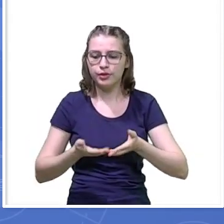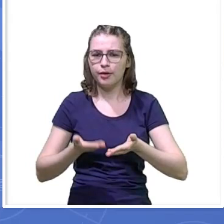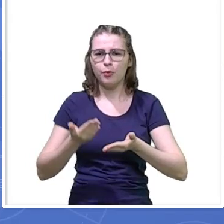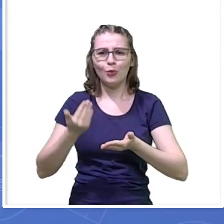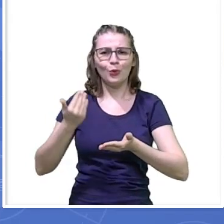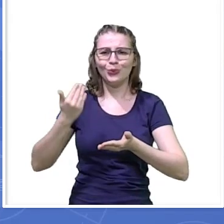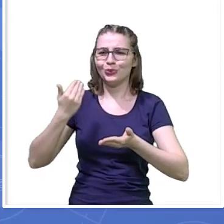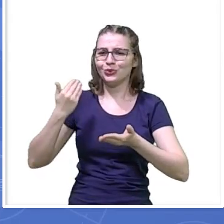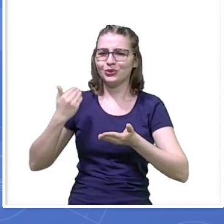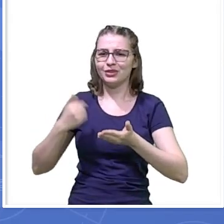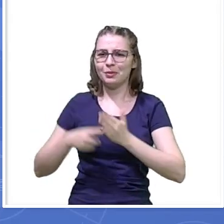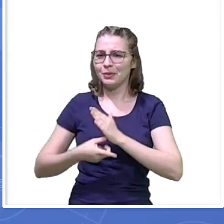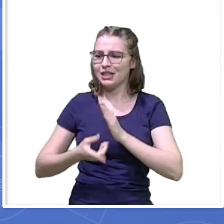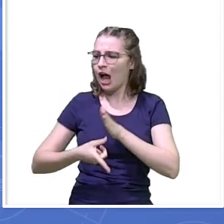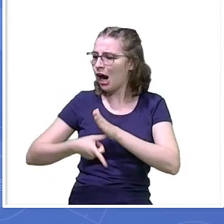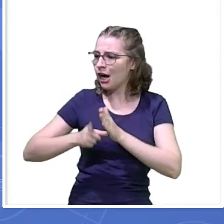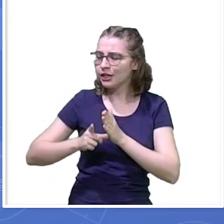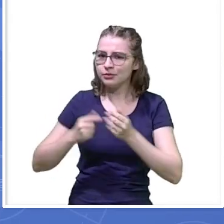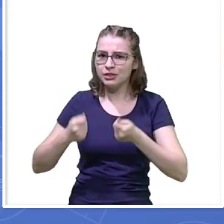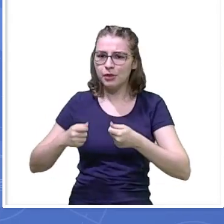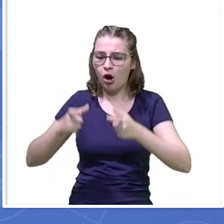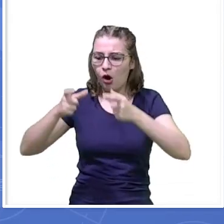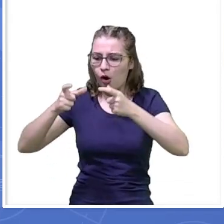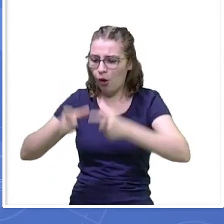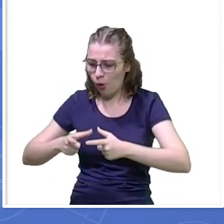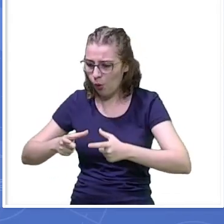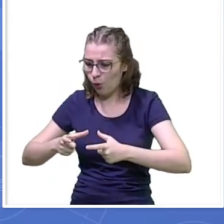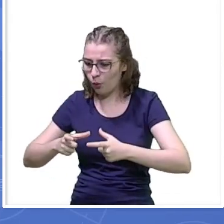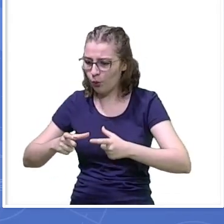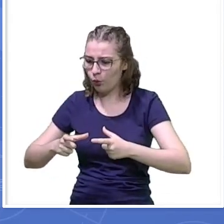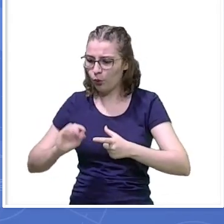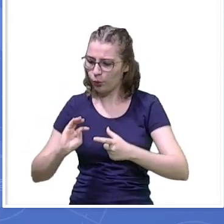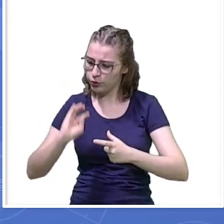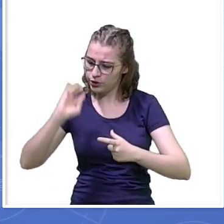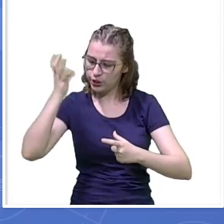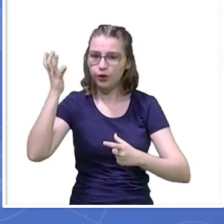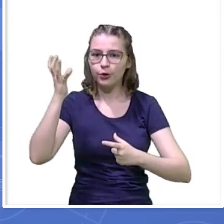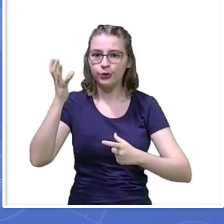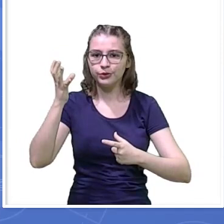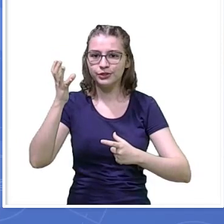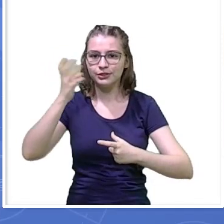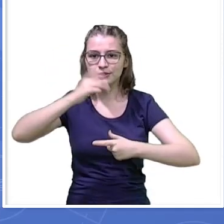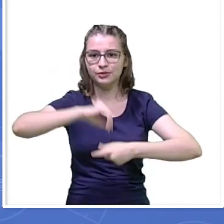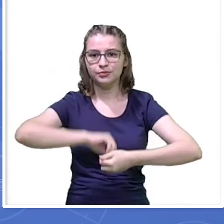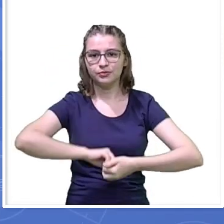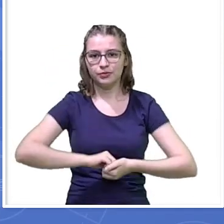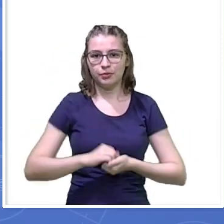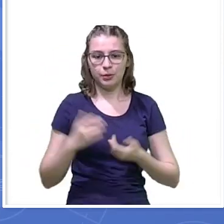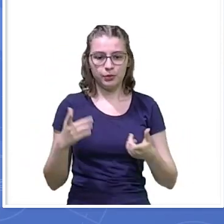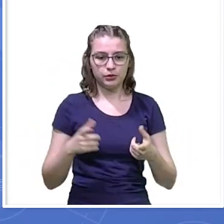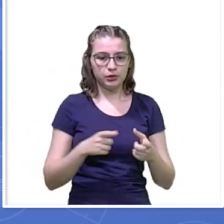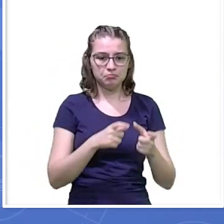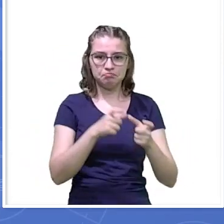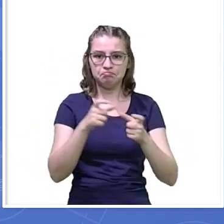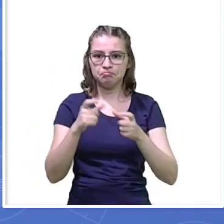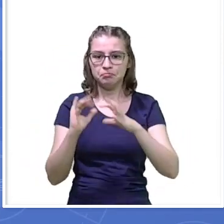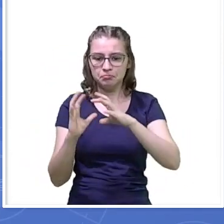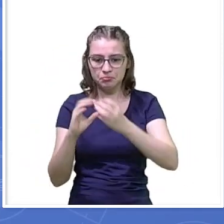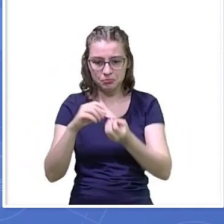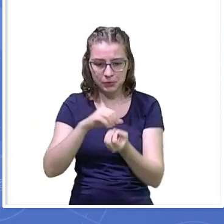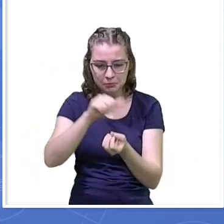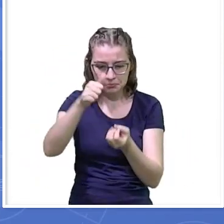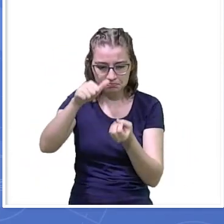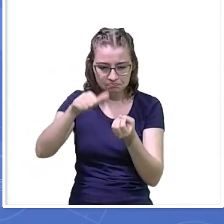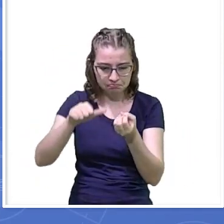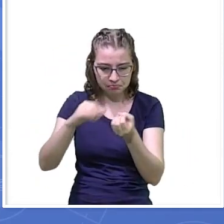né? Tipo, as pessoas precisam saber também onde determinado fenômeno está acontecendo, né? Para poder localizar geograficamente ali